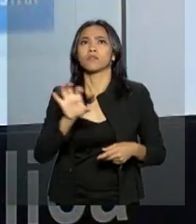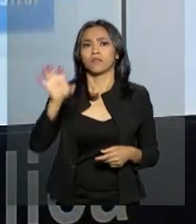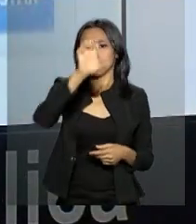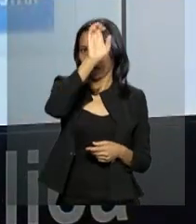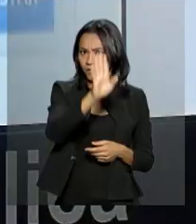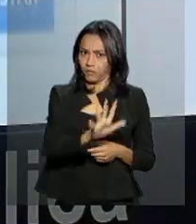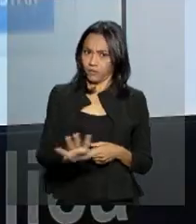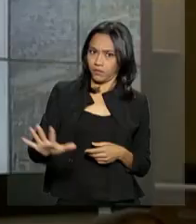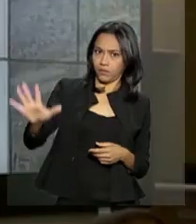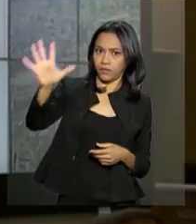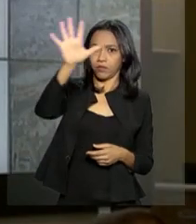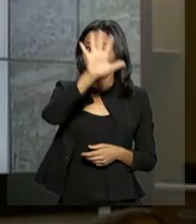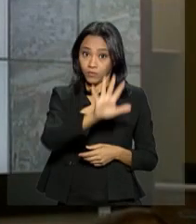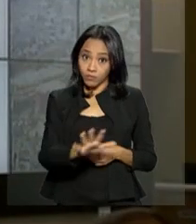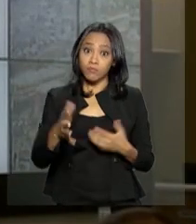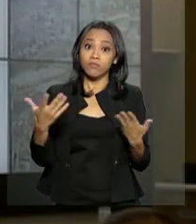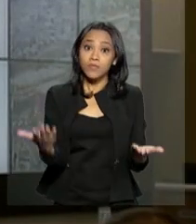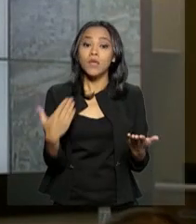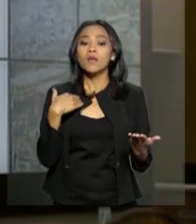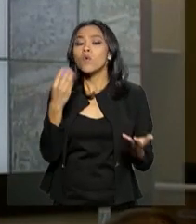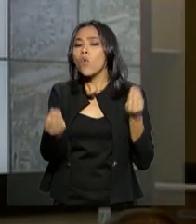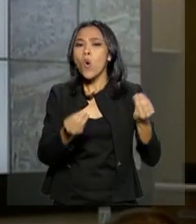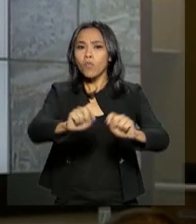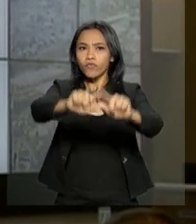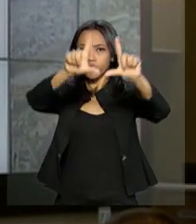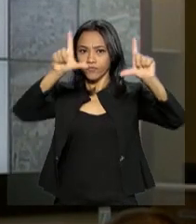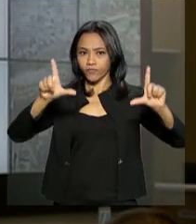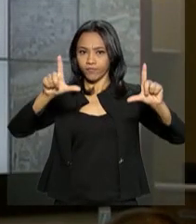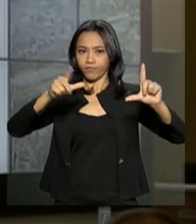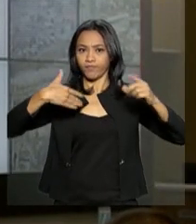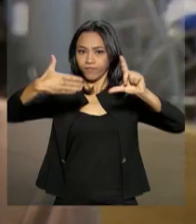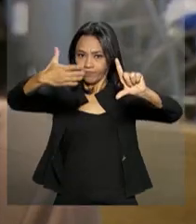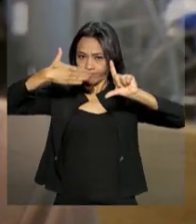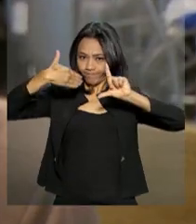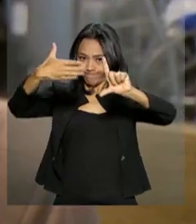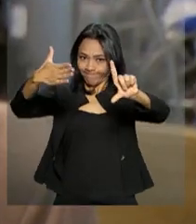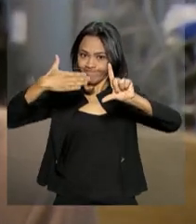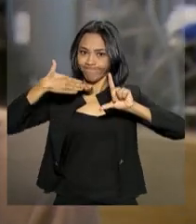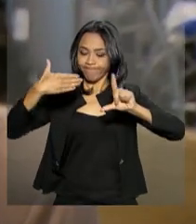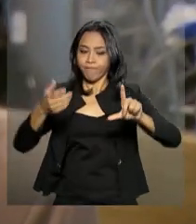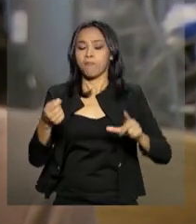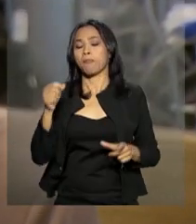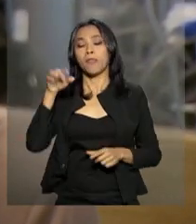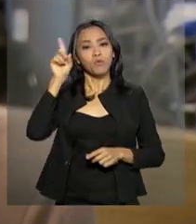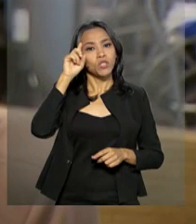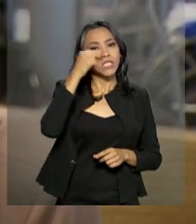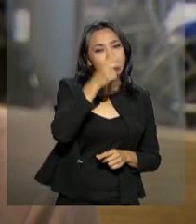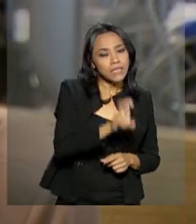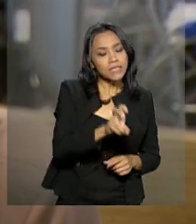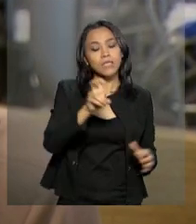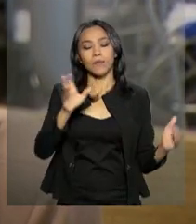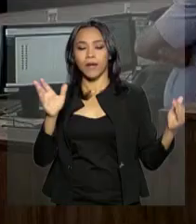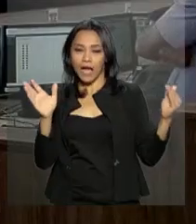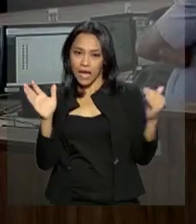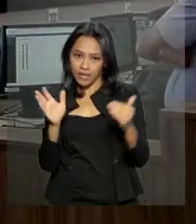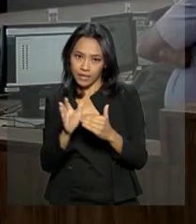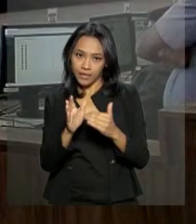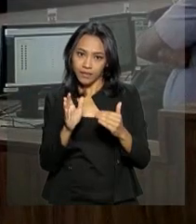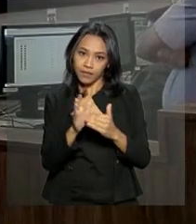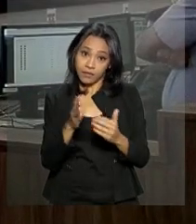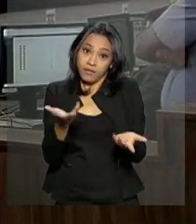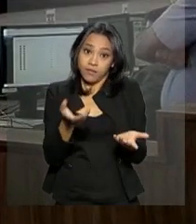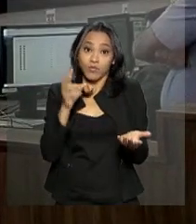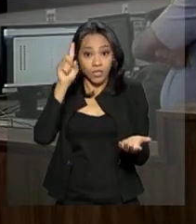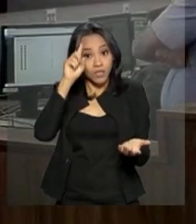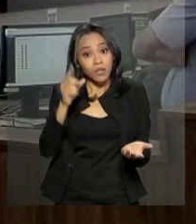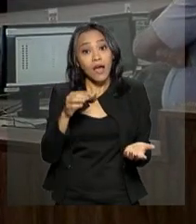e representantes nos estados por meio de videoconferência entre os dias 5 e até as 17 horas deste